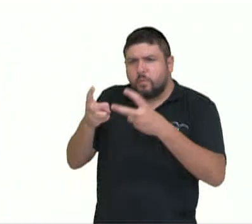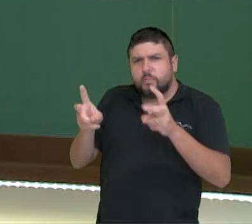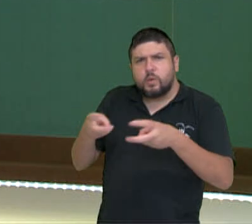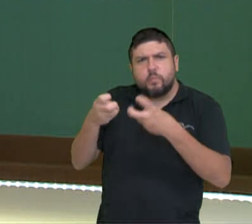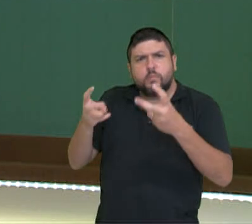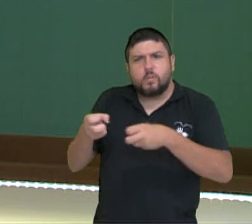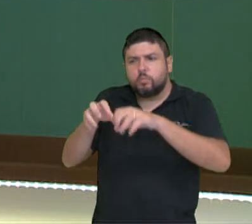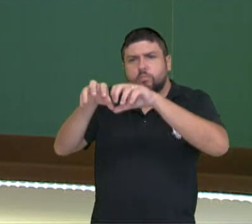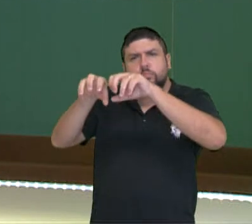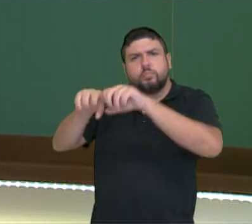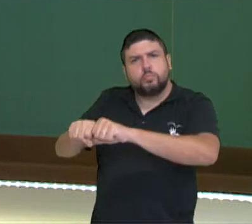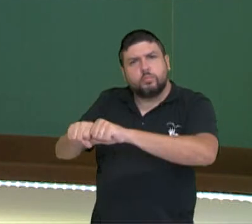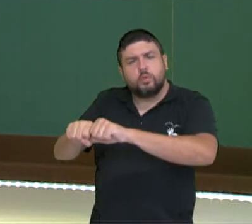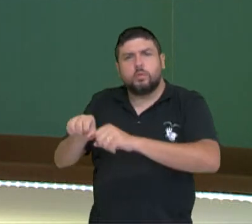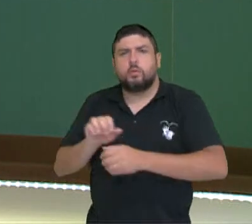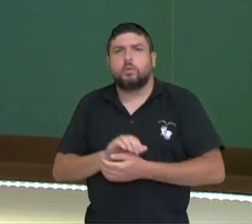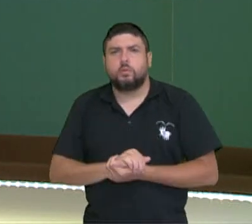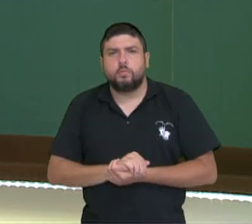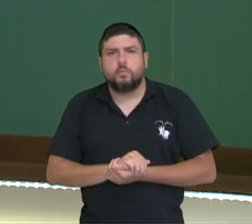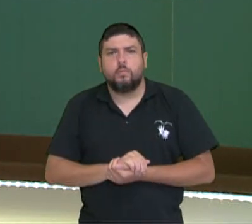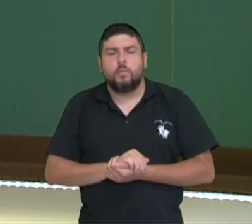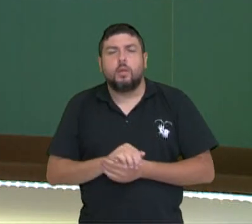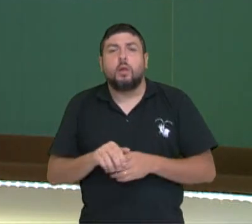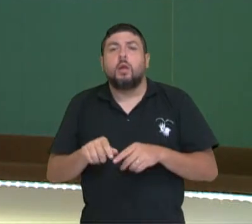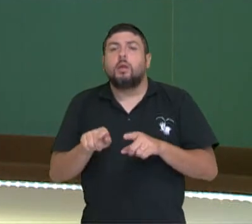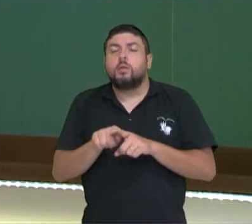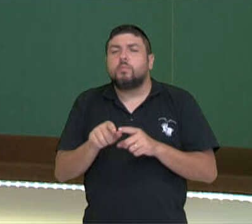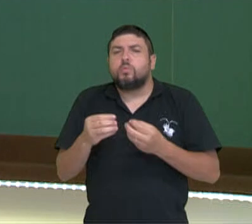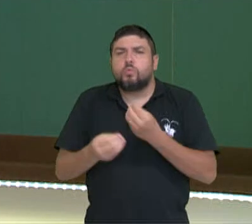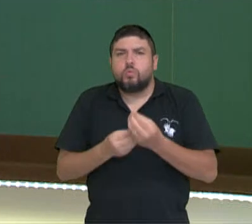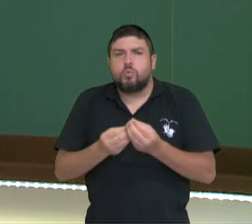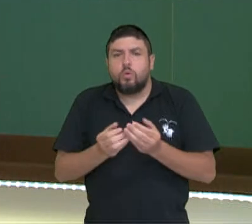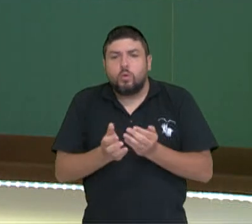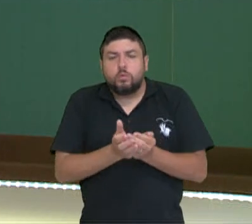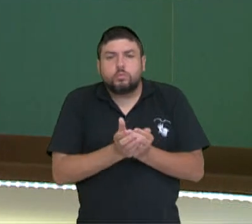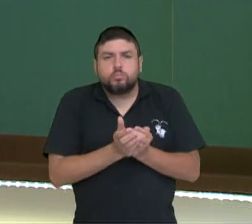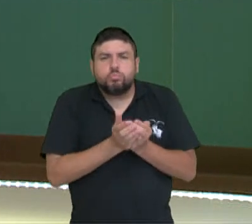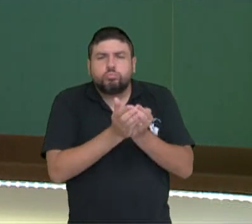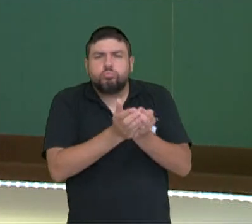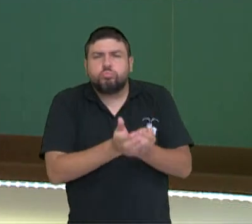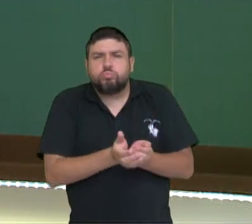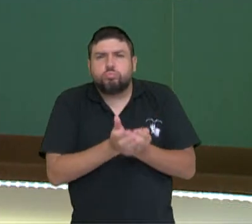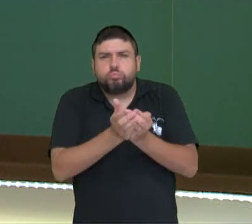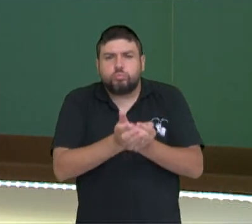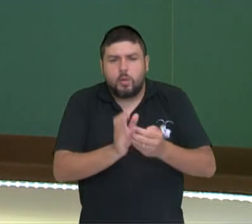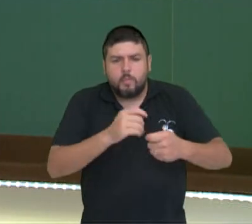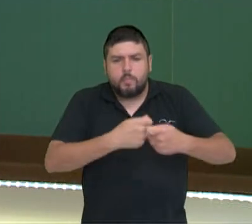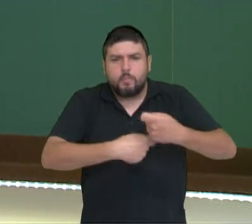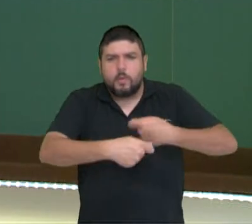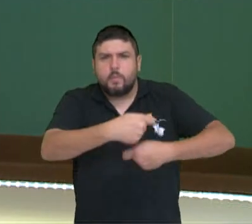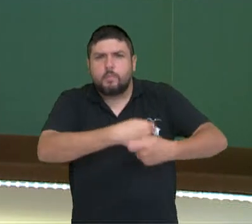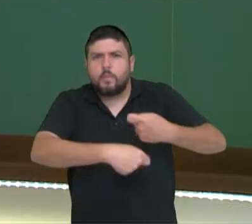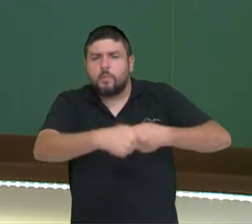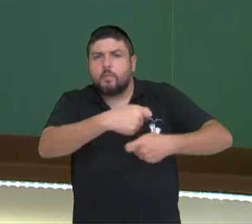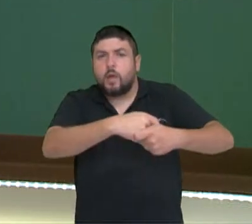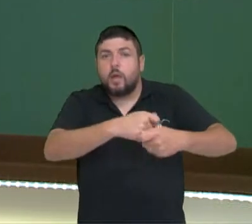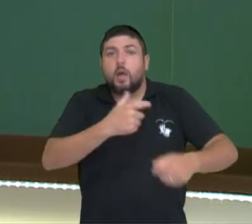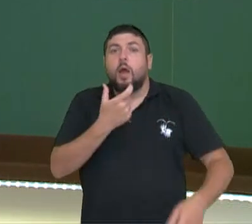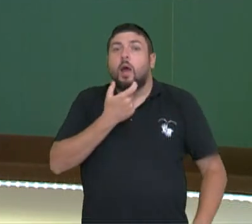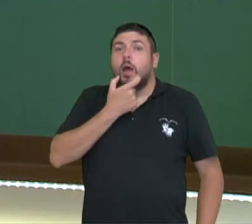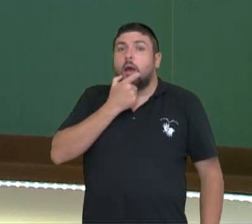momento, através, então, desse desenvolvimento comercial, principalmente marítimo, a gente vai ver um enriquecimento